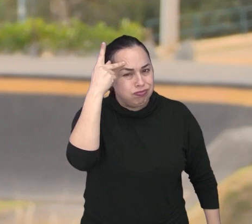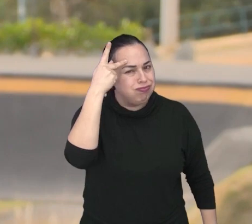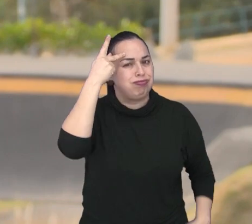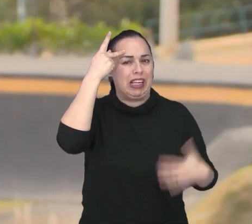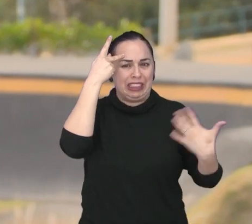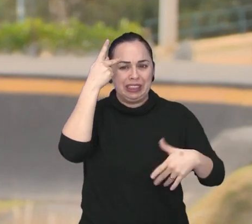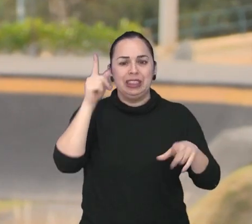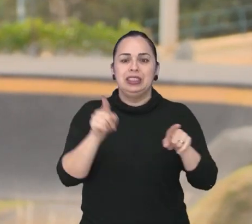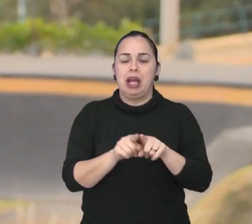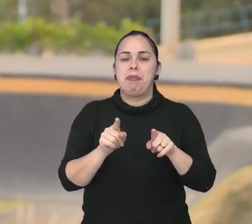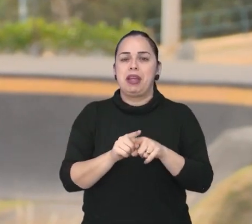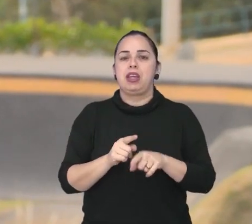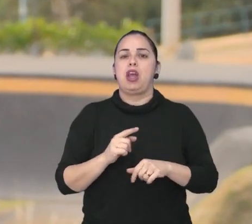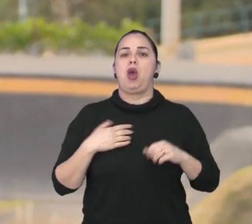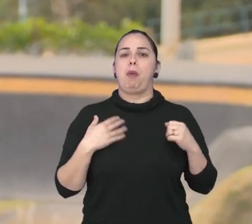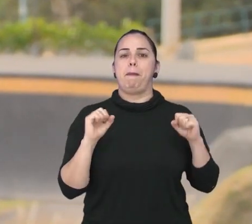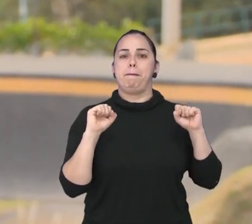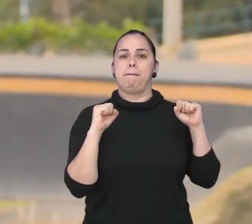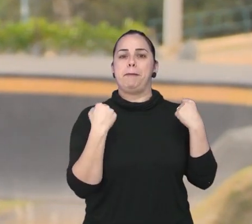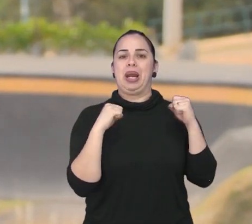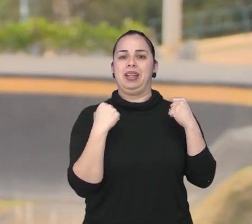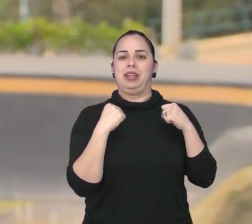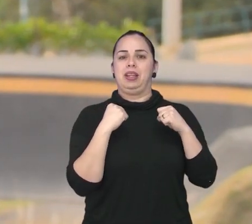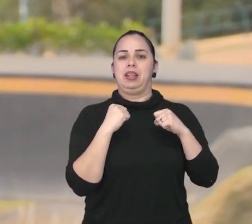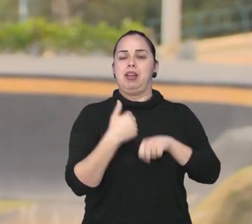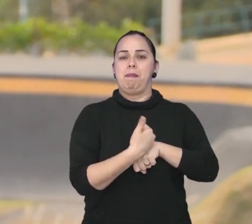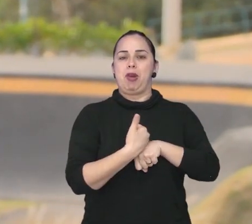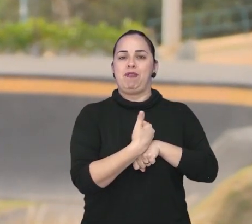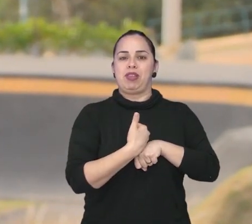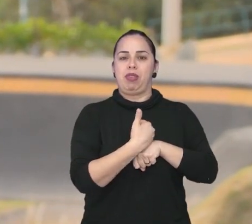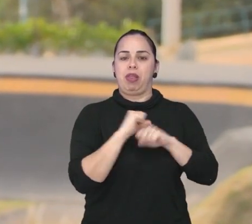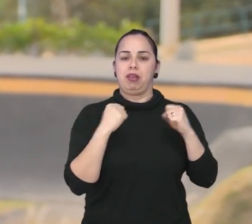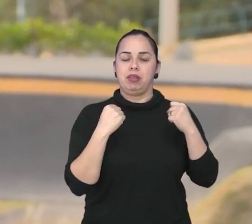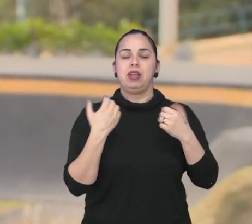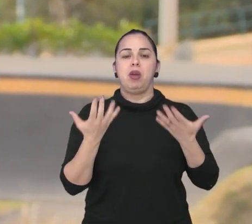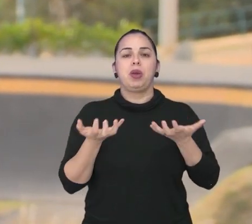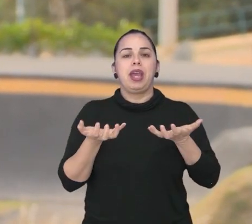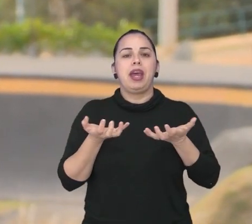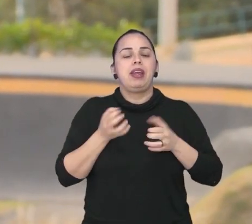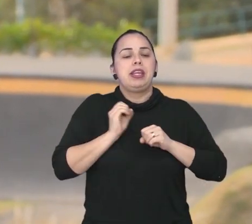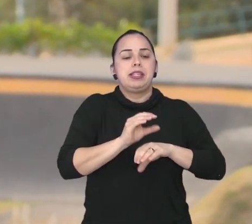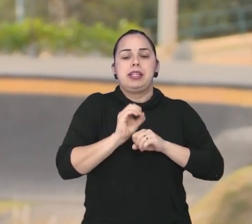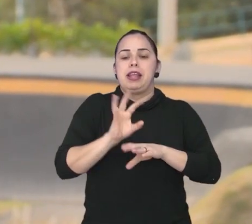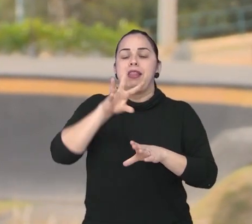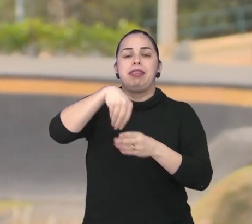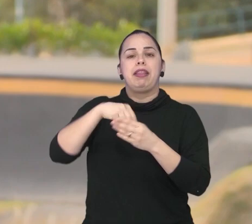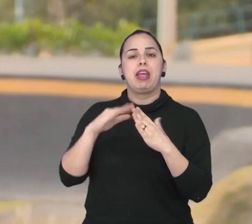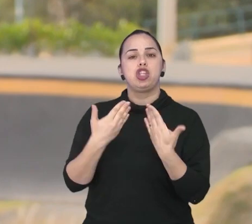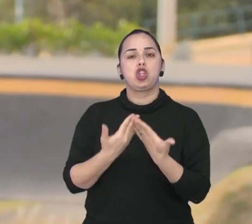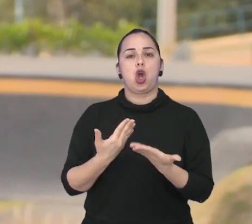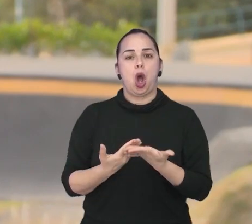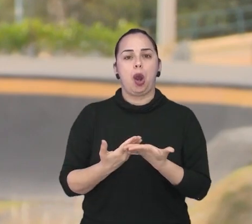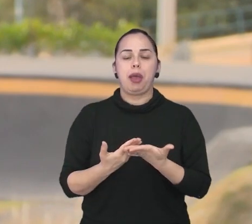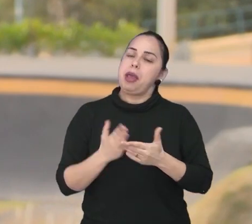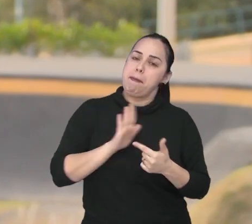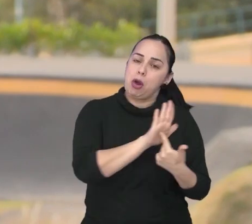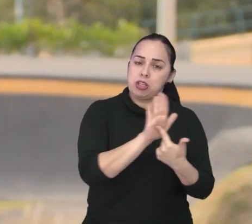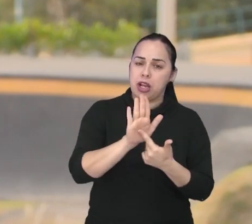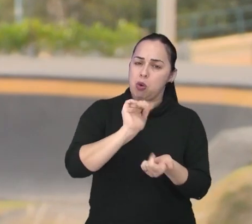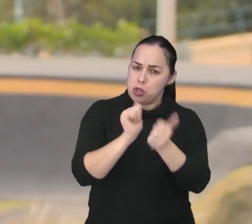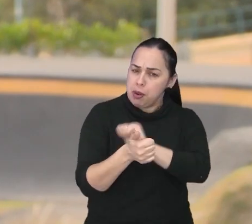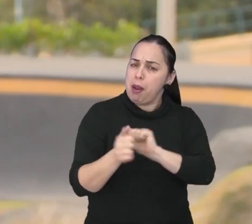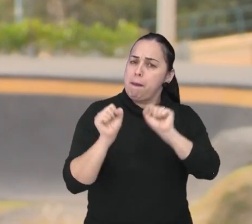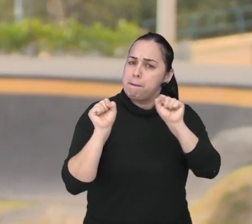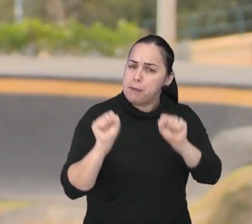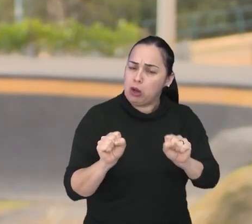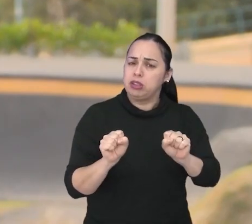mudou muito. E eu também faço educação física, eu vejo isso que eu quero levar para os meus alunos isso. Eu quero ser professora de escola e mostrar como